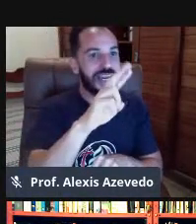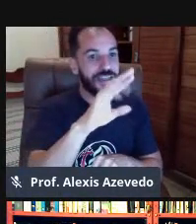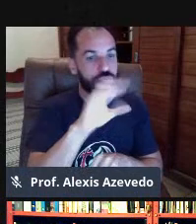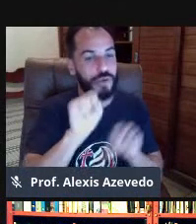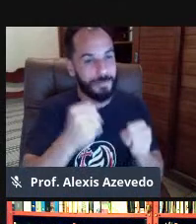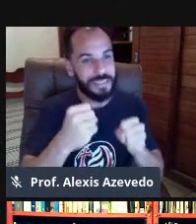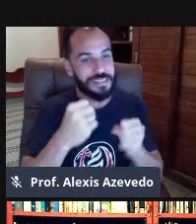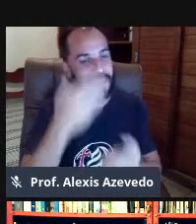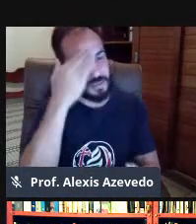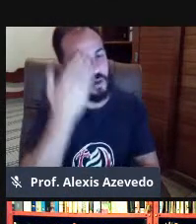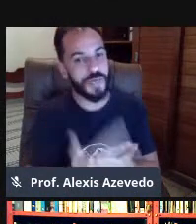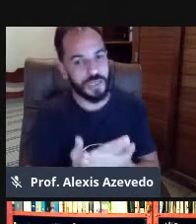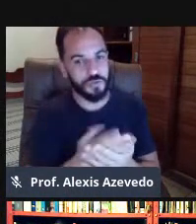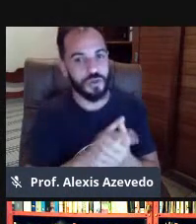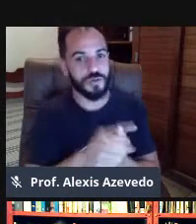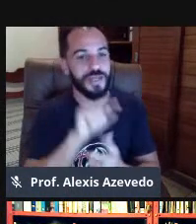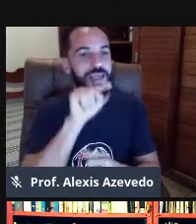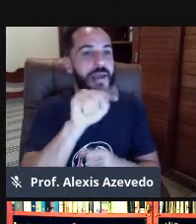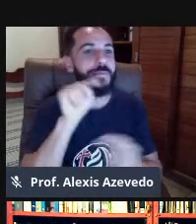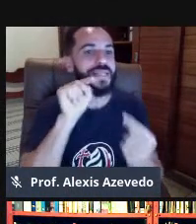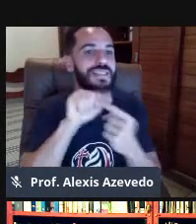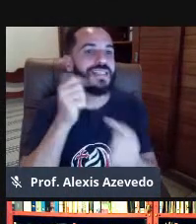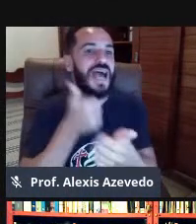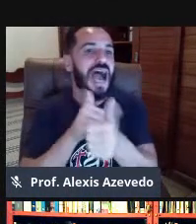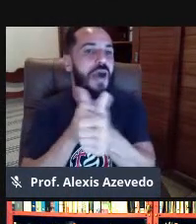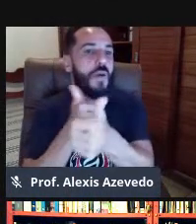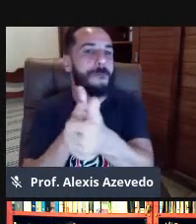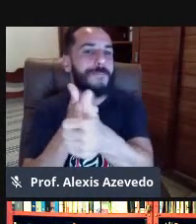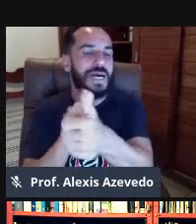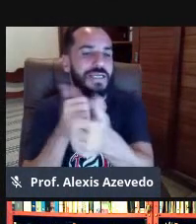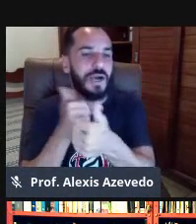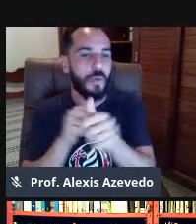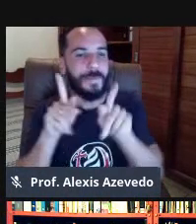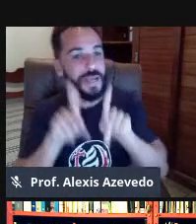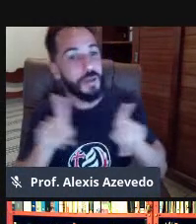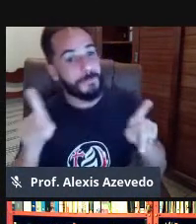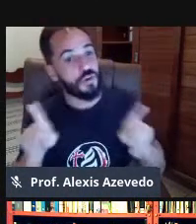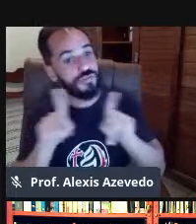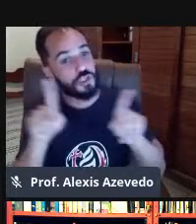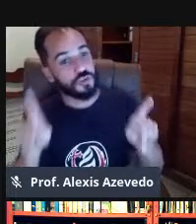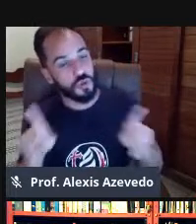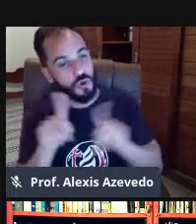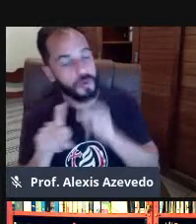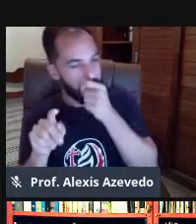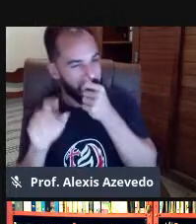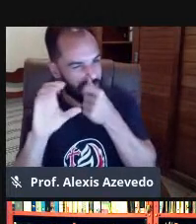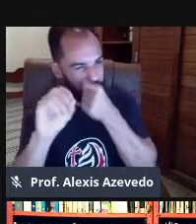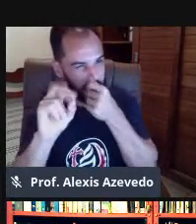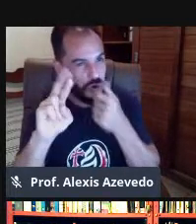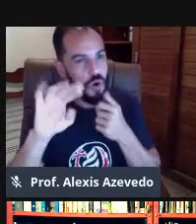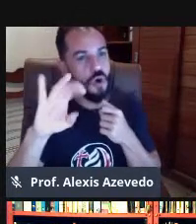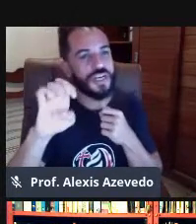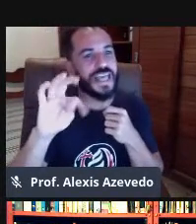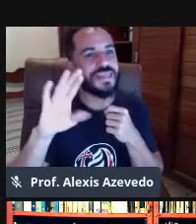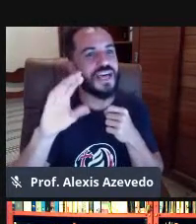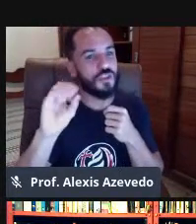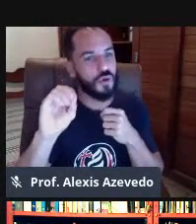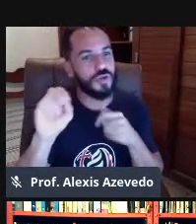Quem acompanha, mais ou menos, em termos de relação, é a disciplina de metodologia e